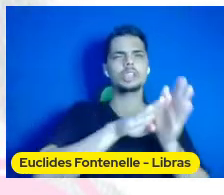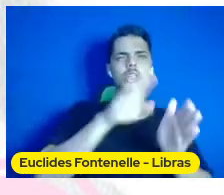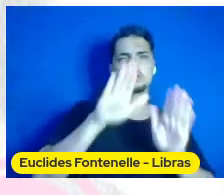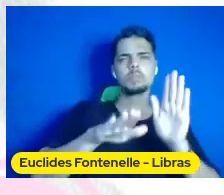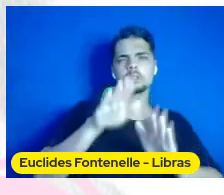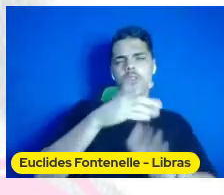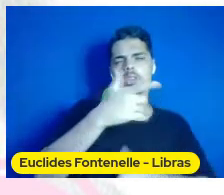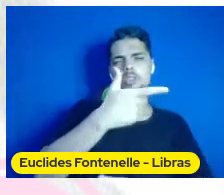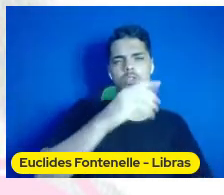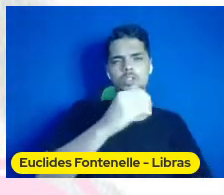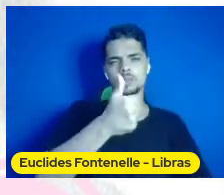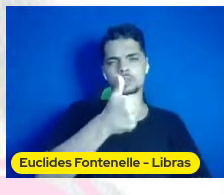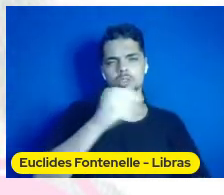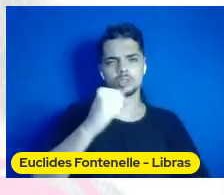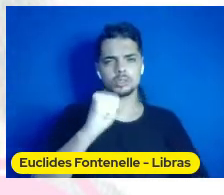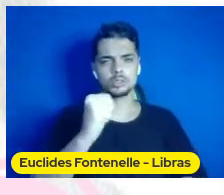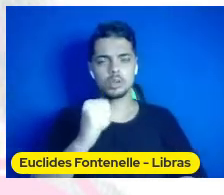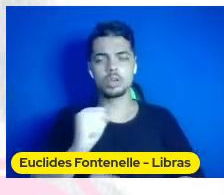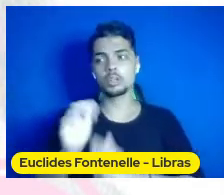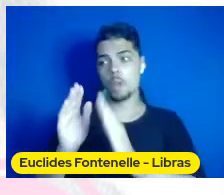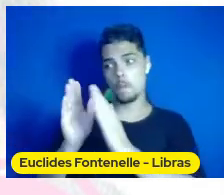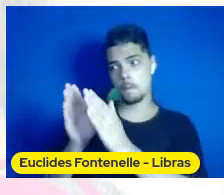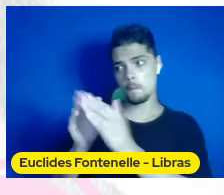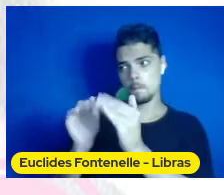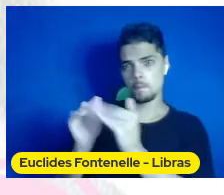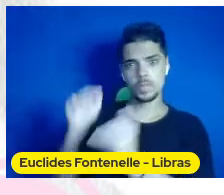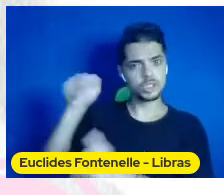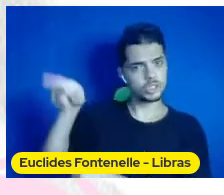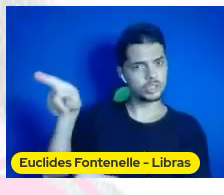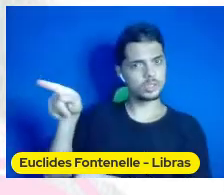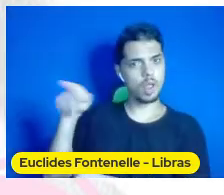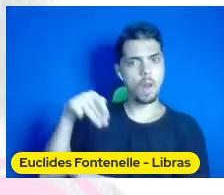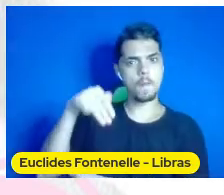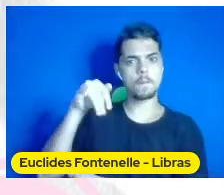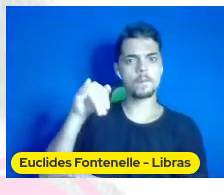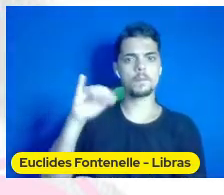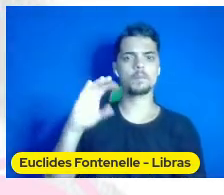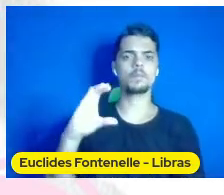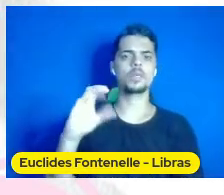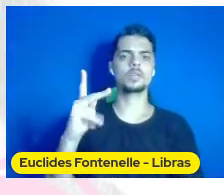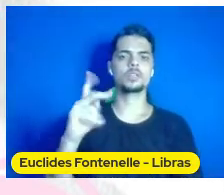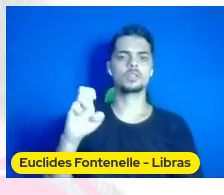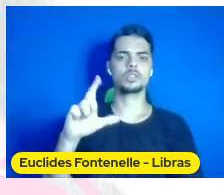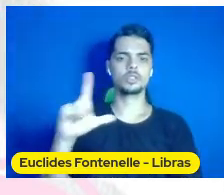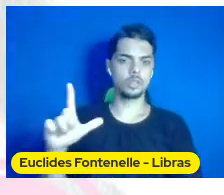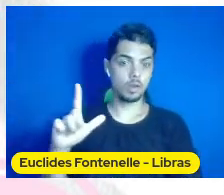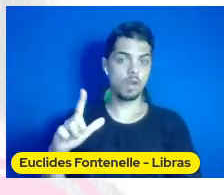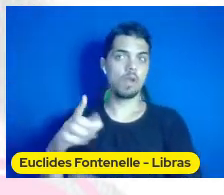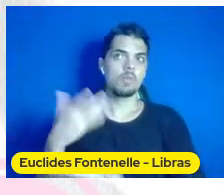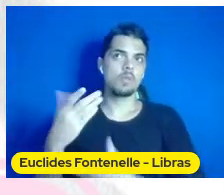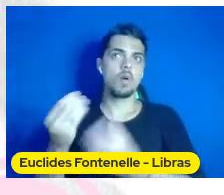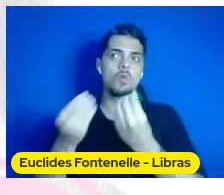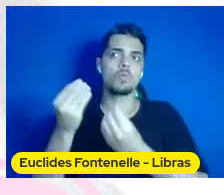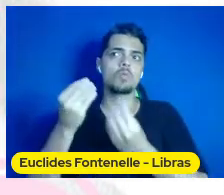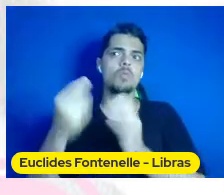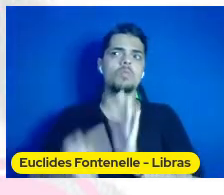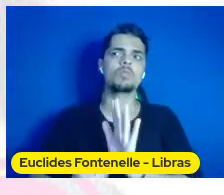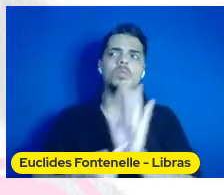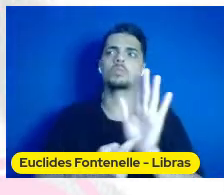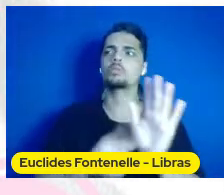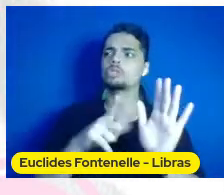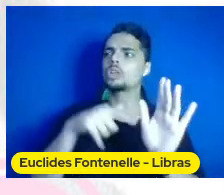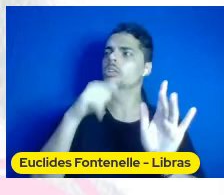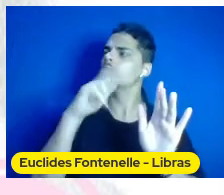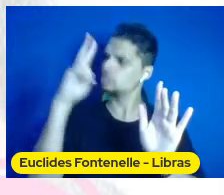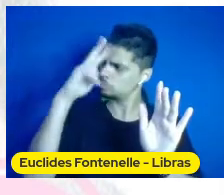eu cheguei a Michel e a gente fez essa proposta sobre contar essa história através de vídeo, já